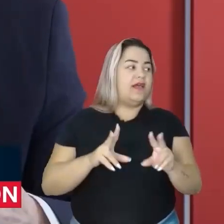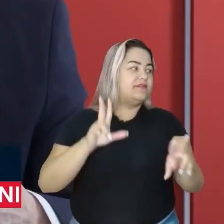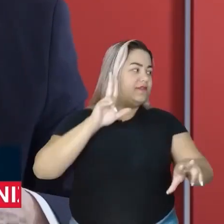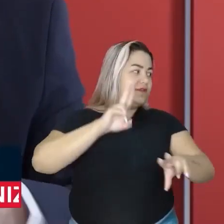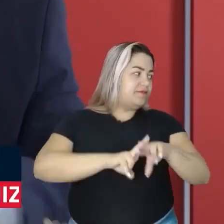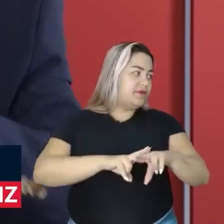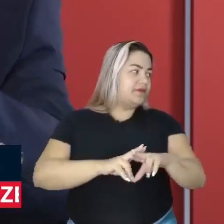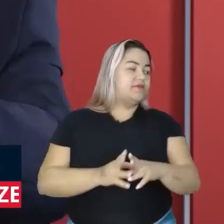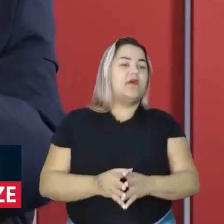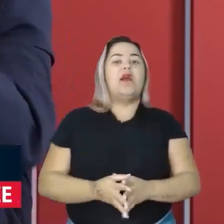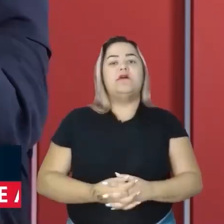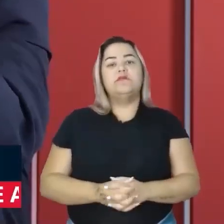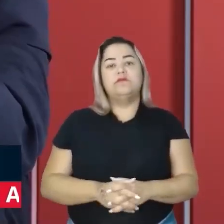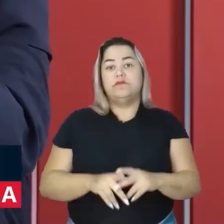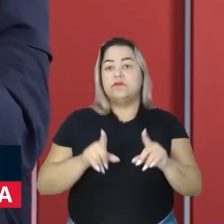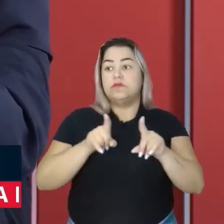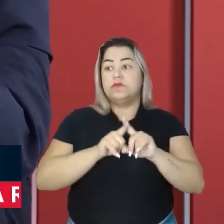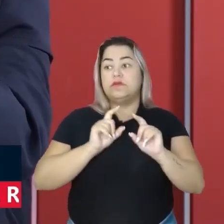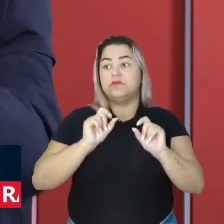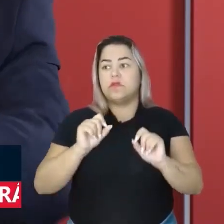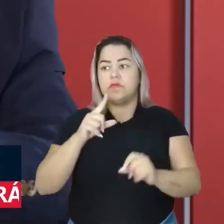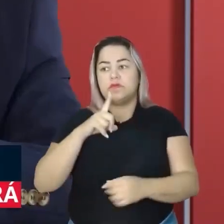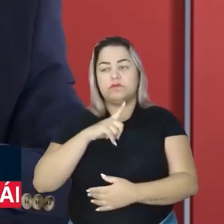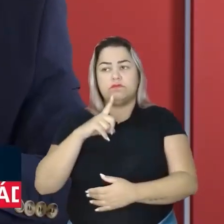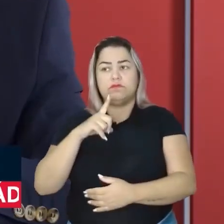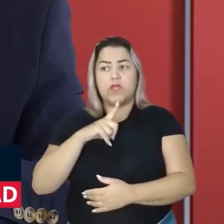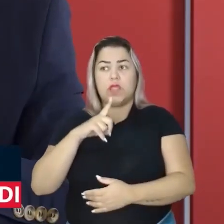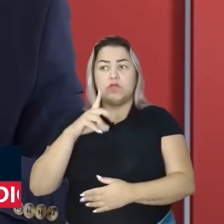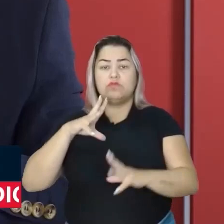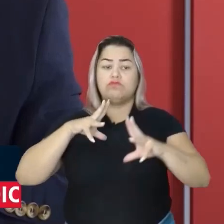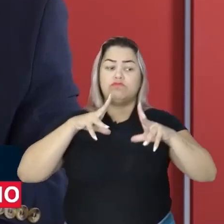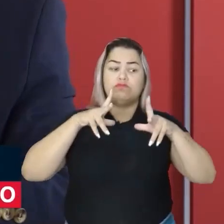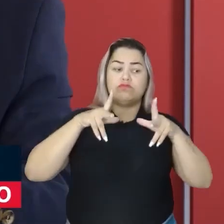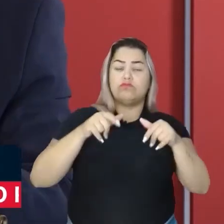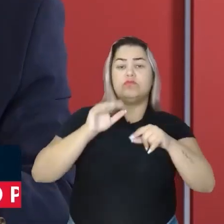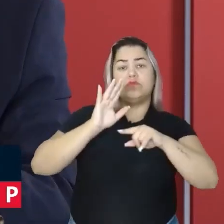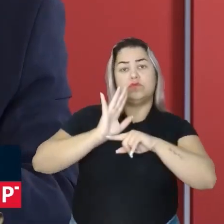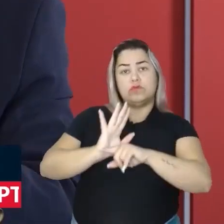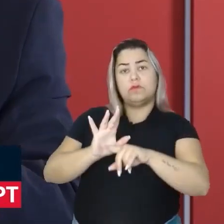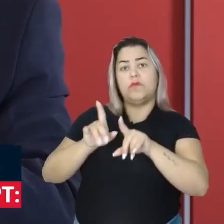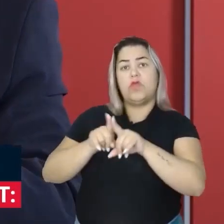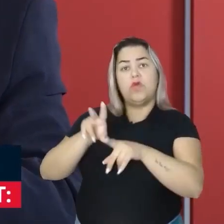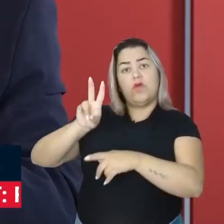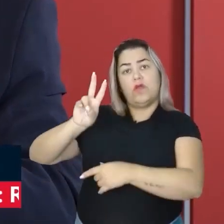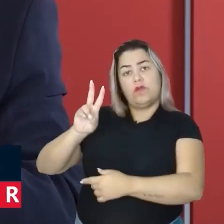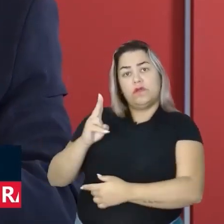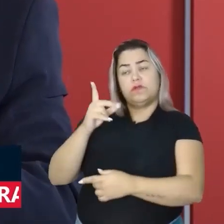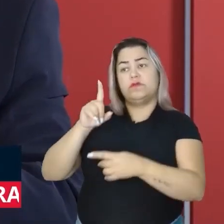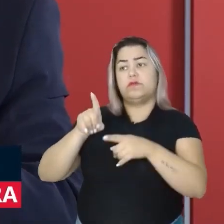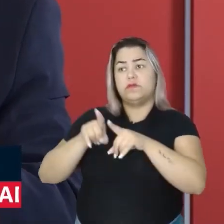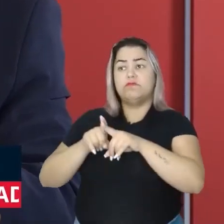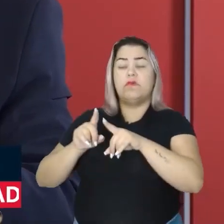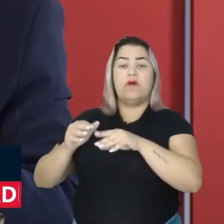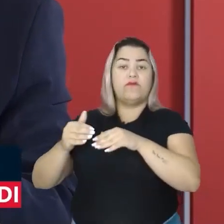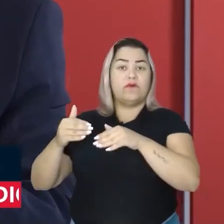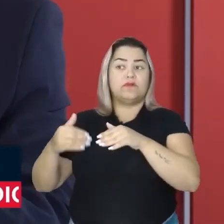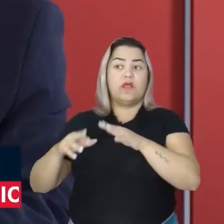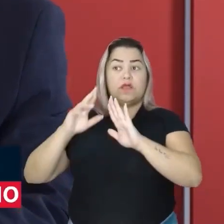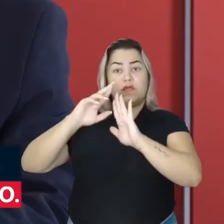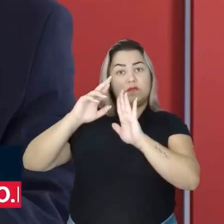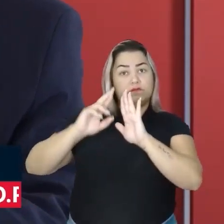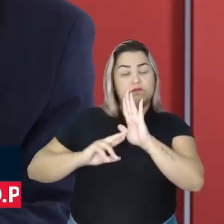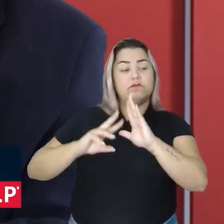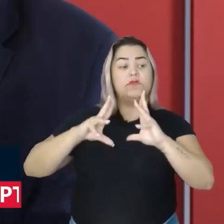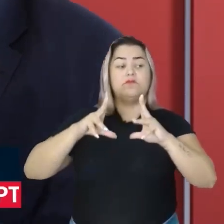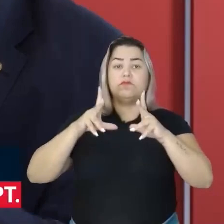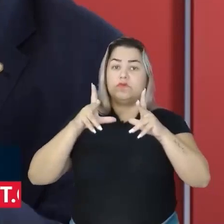voltou. E ela está começando a comprar milho agora. Então isso ajuda, primeiro, a estabilizar um preço quando o preço está fora da regra. E ao mesmo